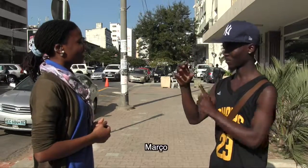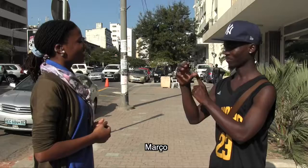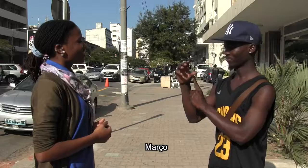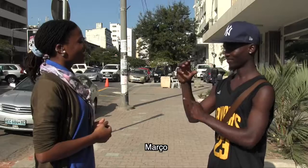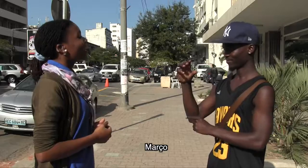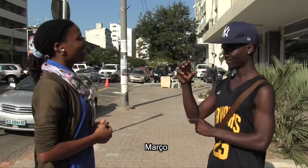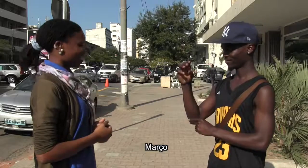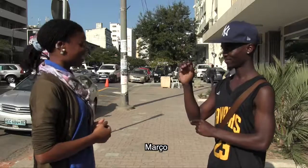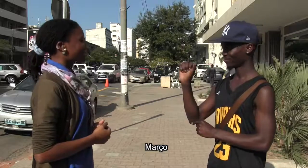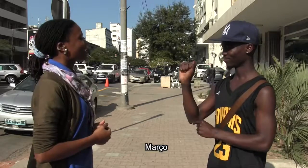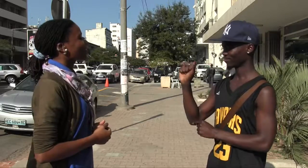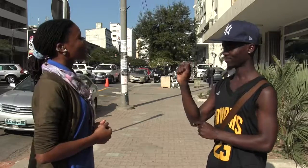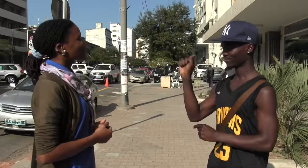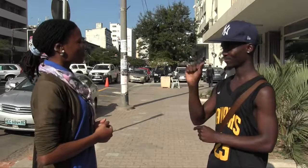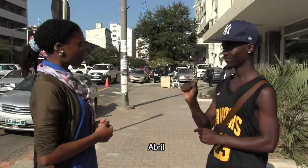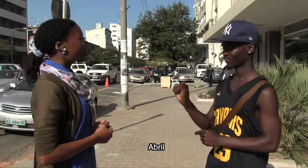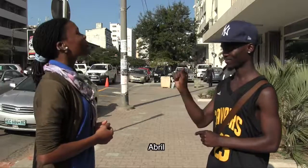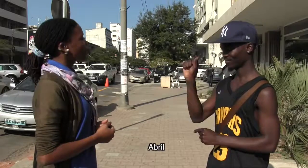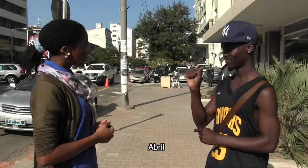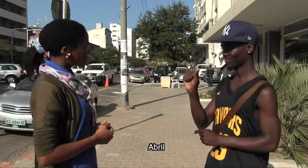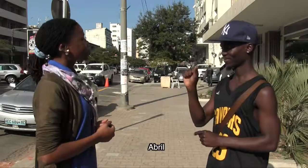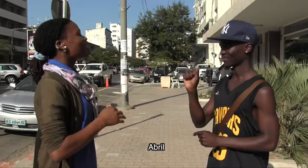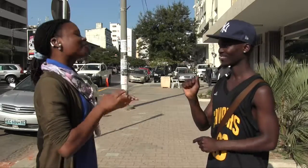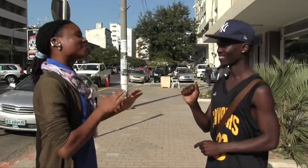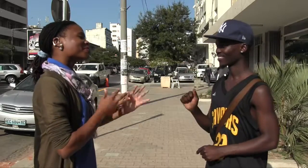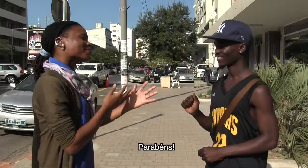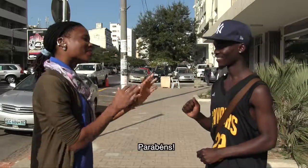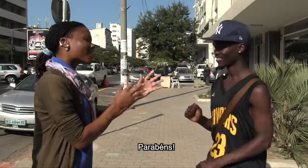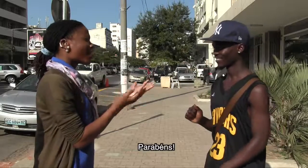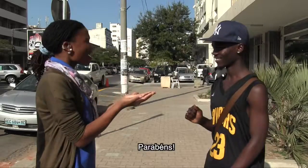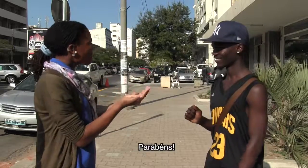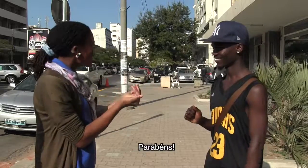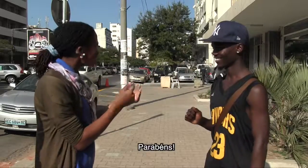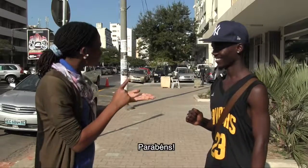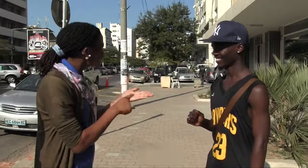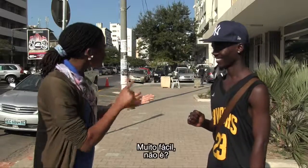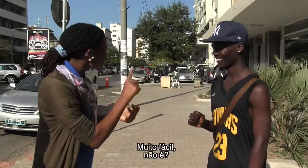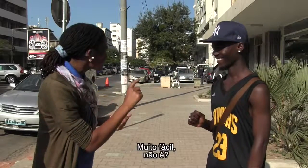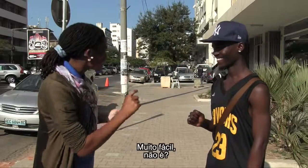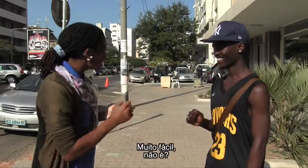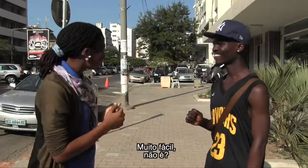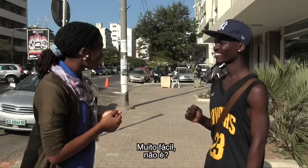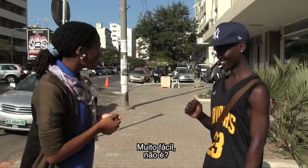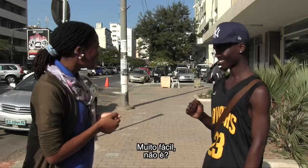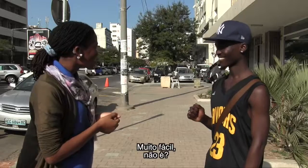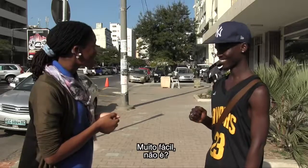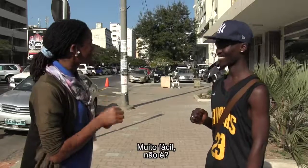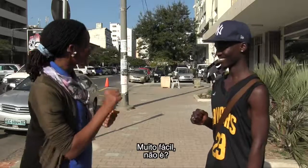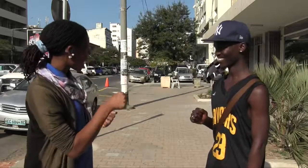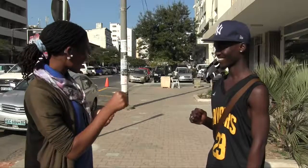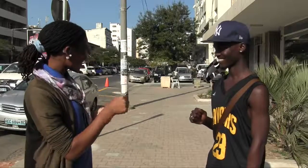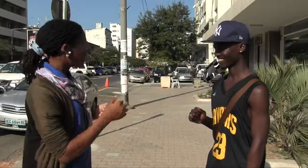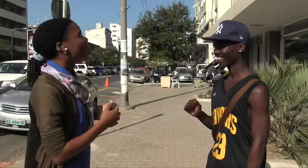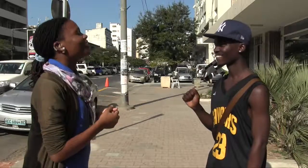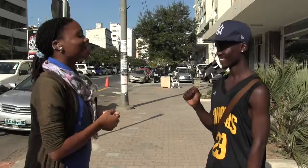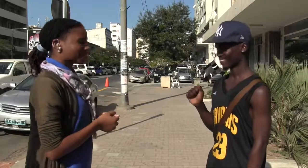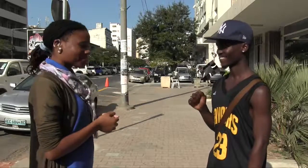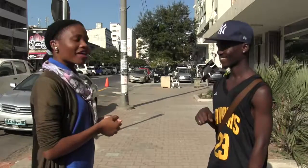março abril parabéns muito fácil não é?